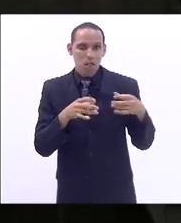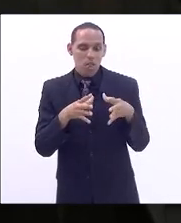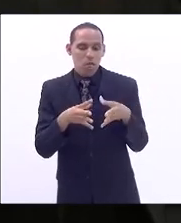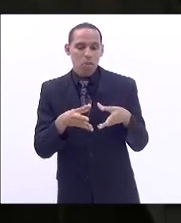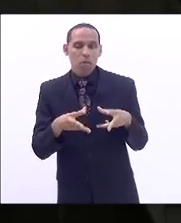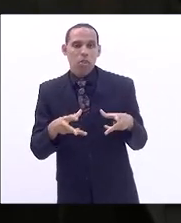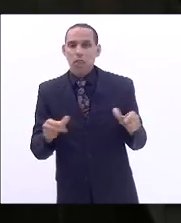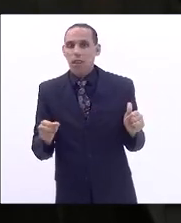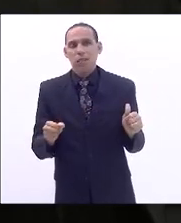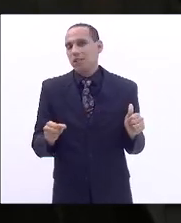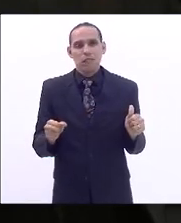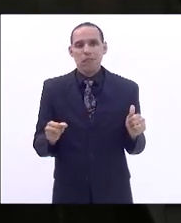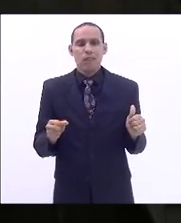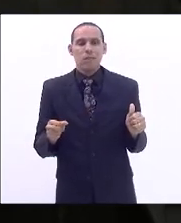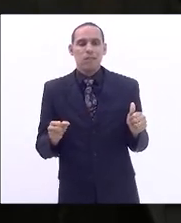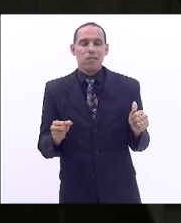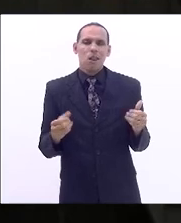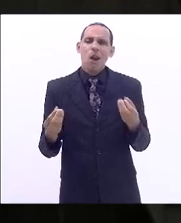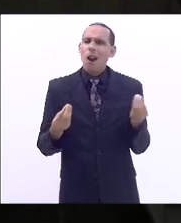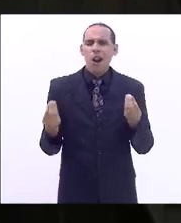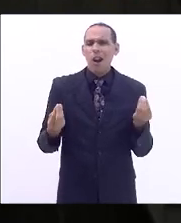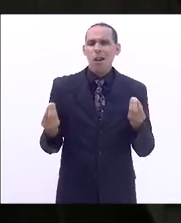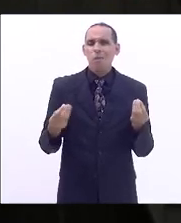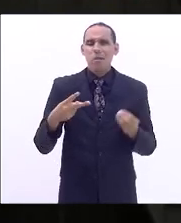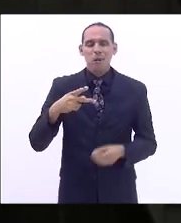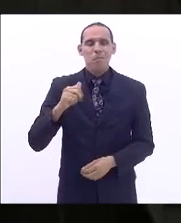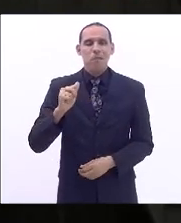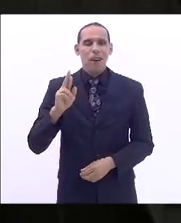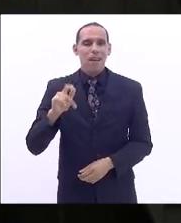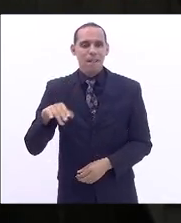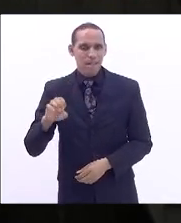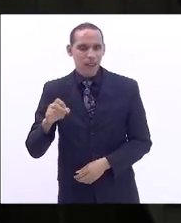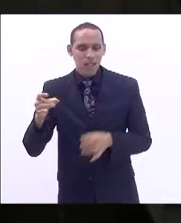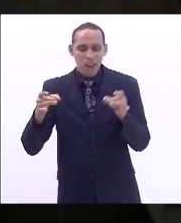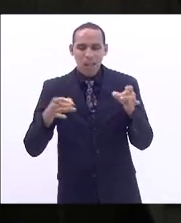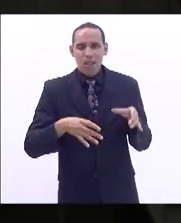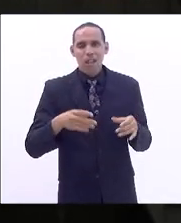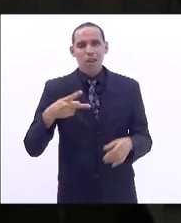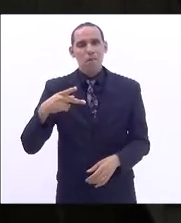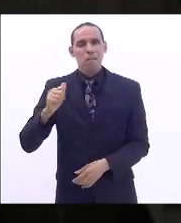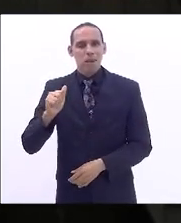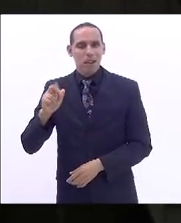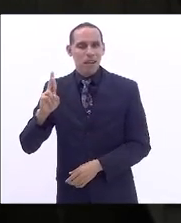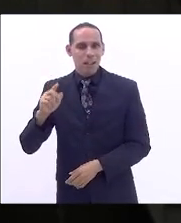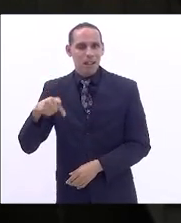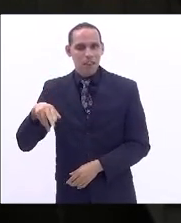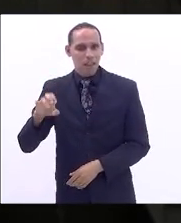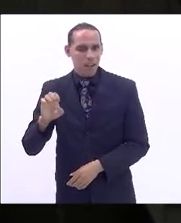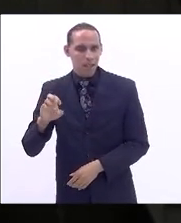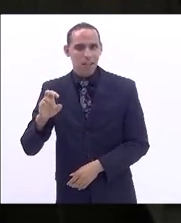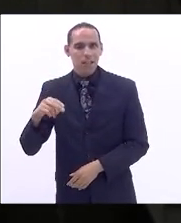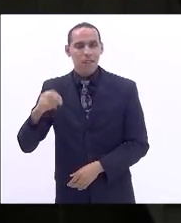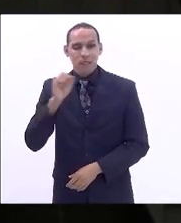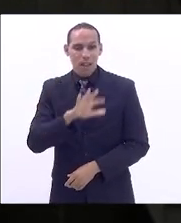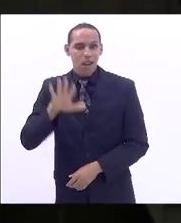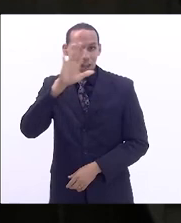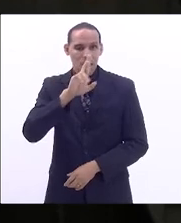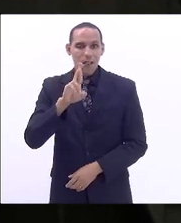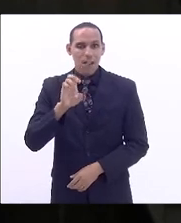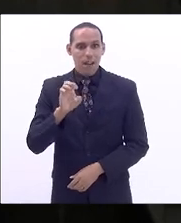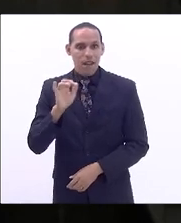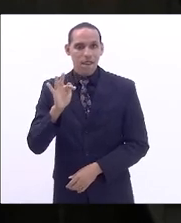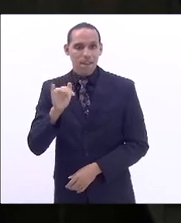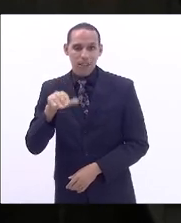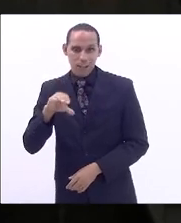desfizesse quando está se desfazendo do Parque Nacional de refino nos Paulo terminou sua intervenção falando sobre o